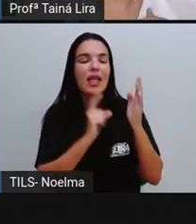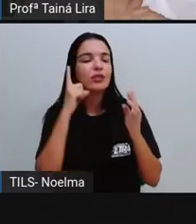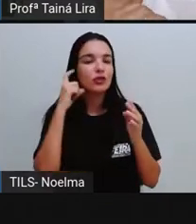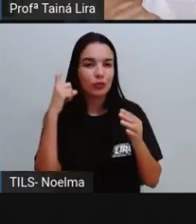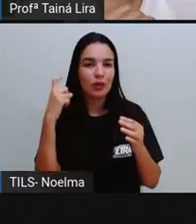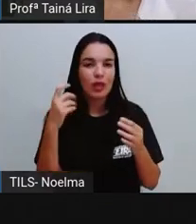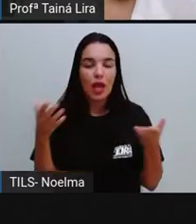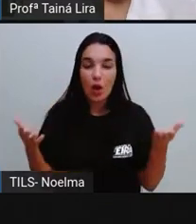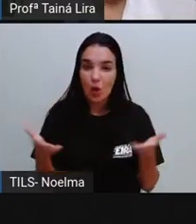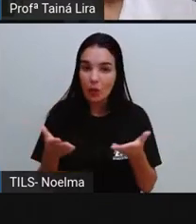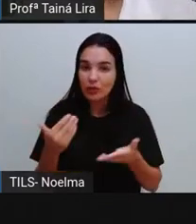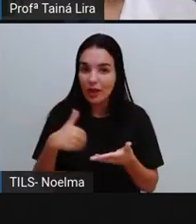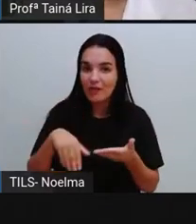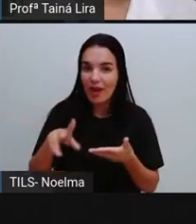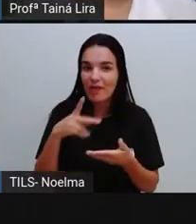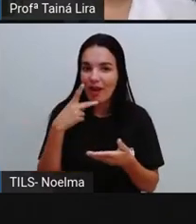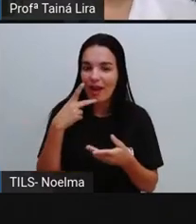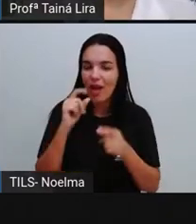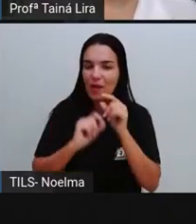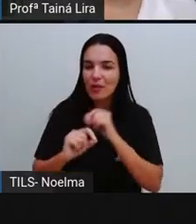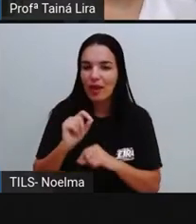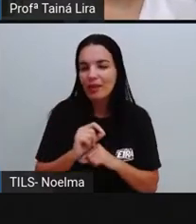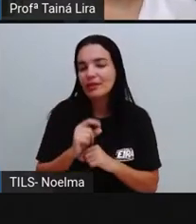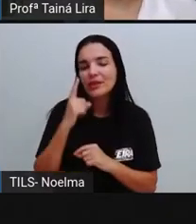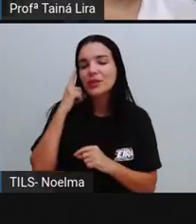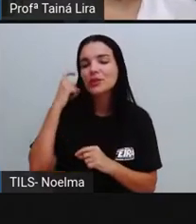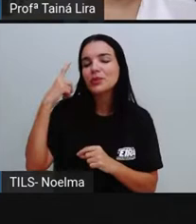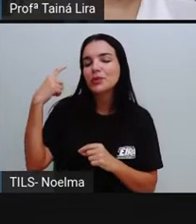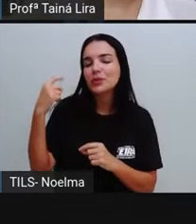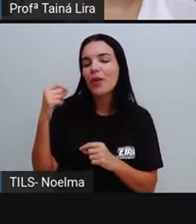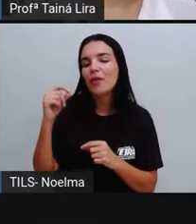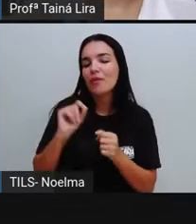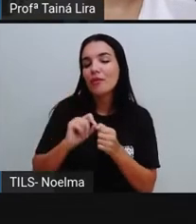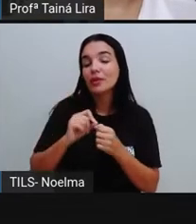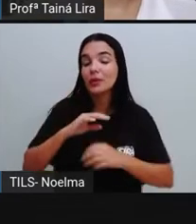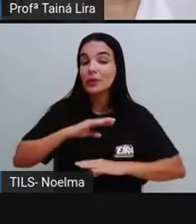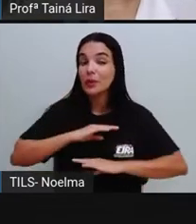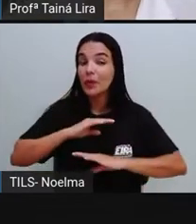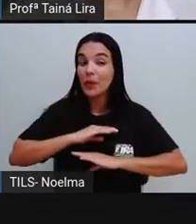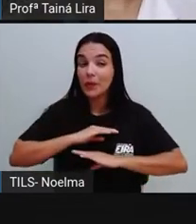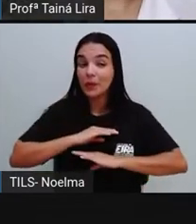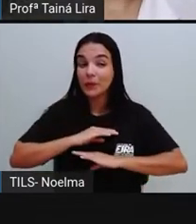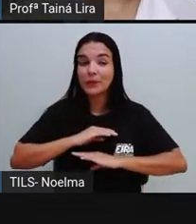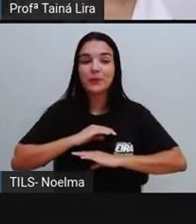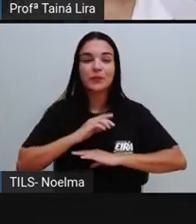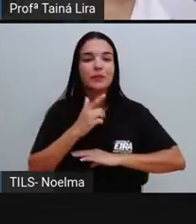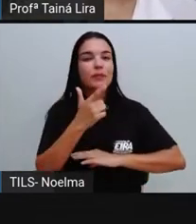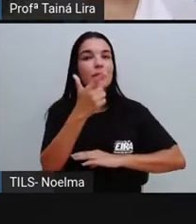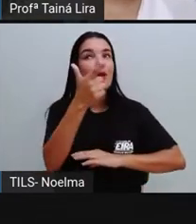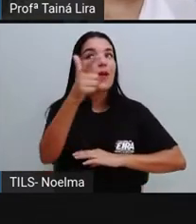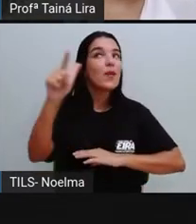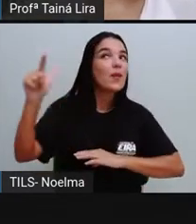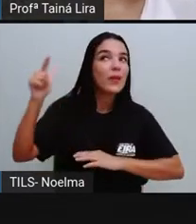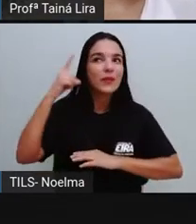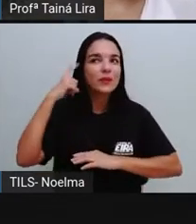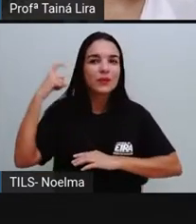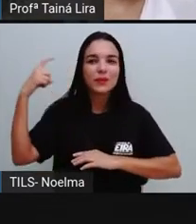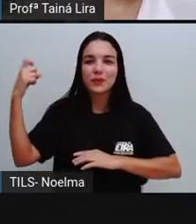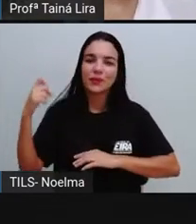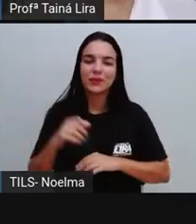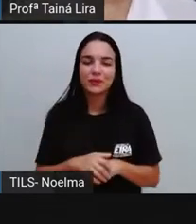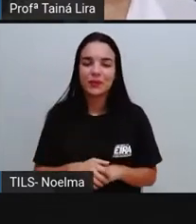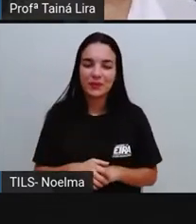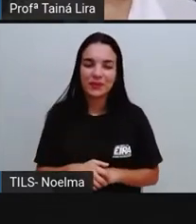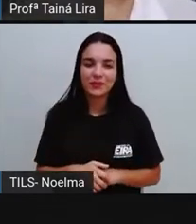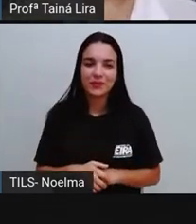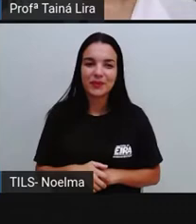Mas hoje a gente vai falar sobre os sons produzidos pelo corpo, né? Outros sons, a gente vai falar além da